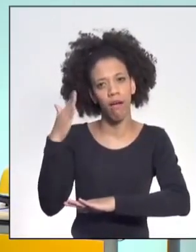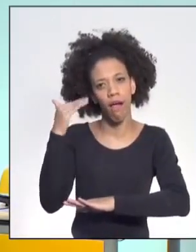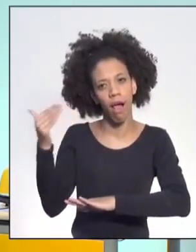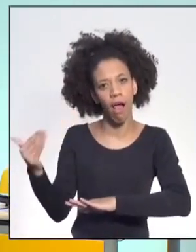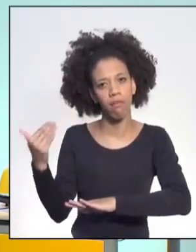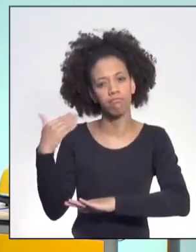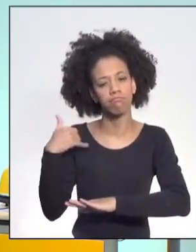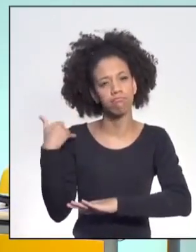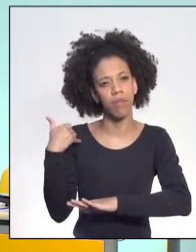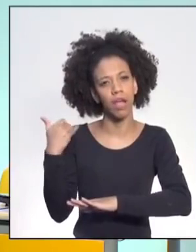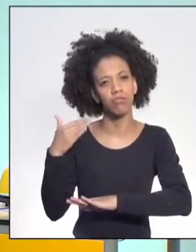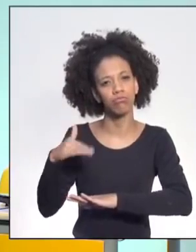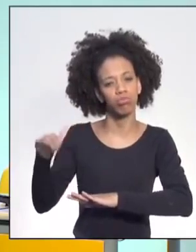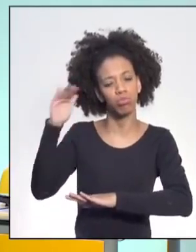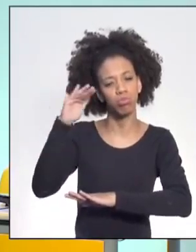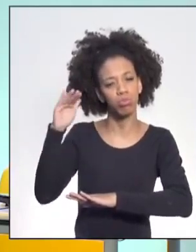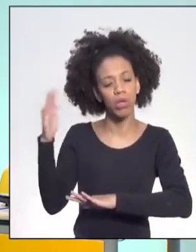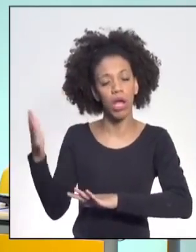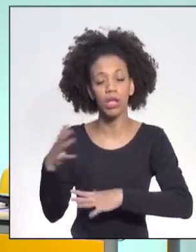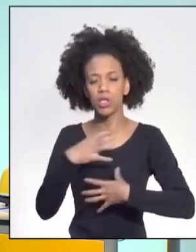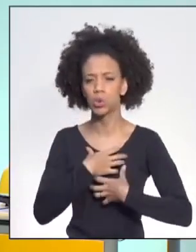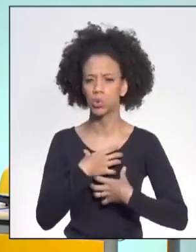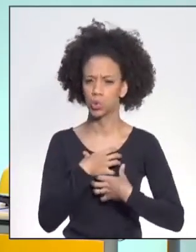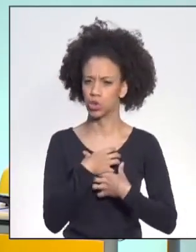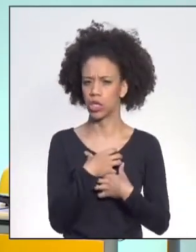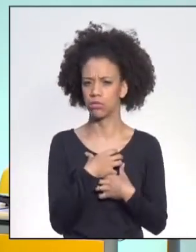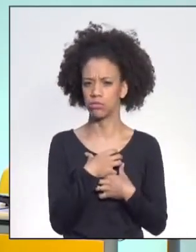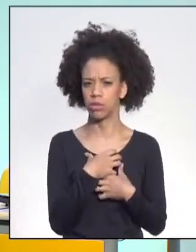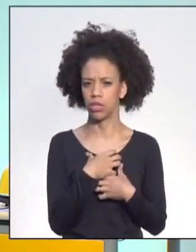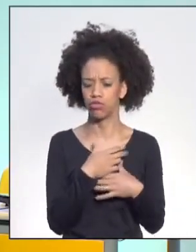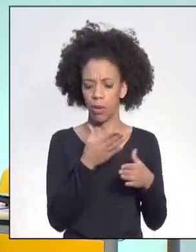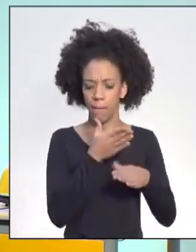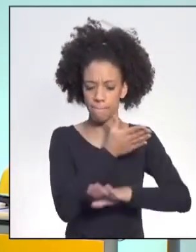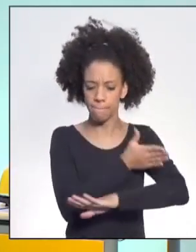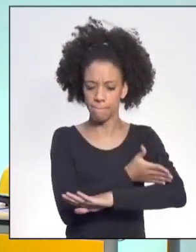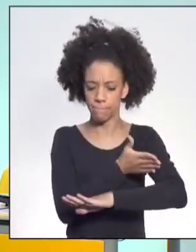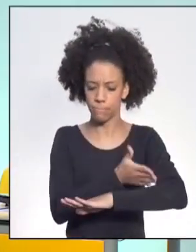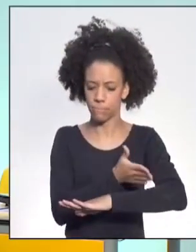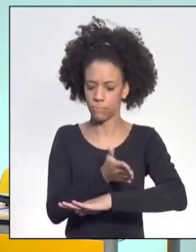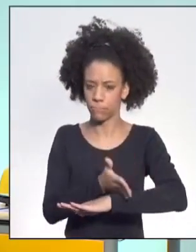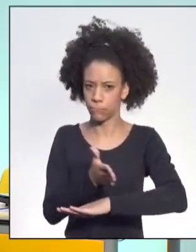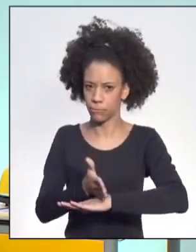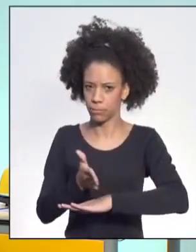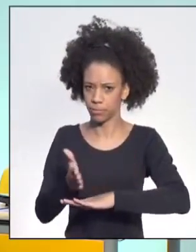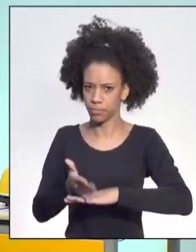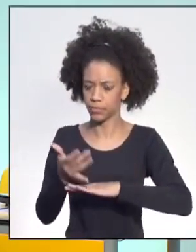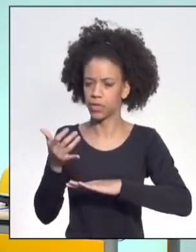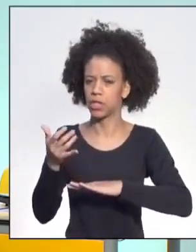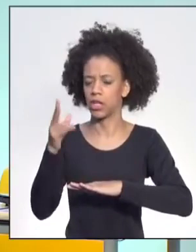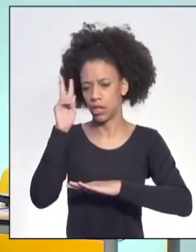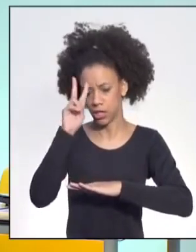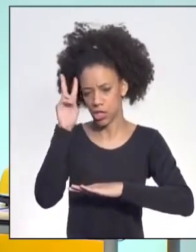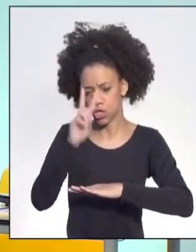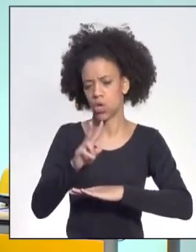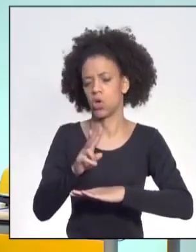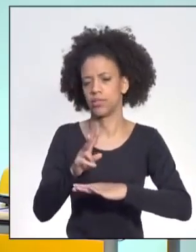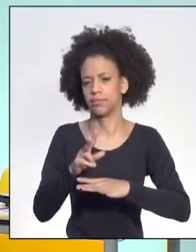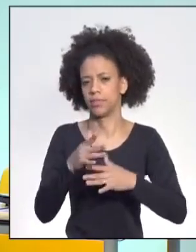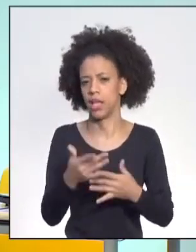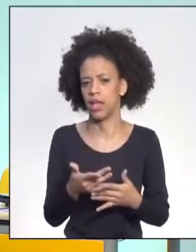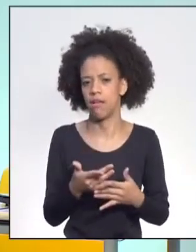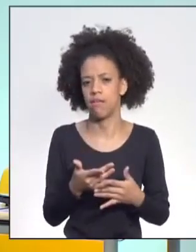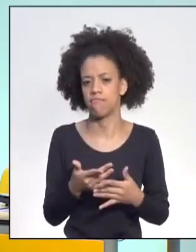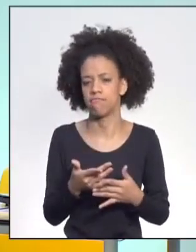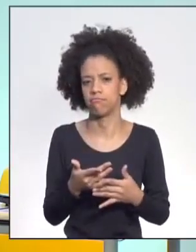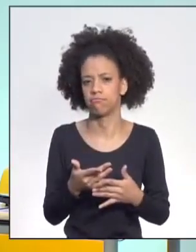esse jeito de criar, esse jeito de periodizar esses períodos históricos, eles são considerados por